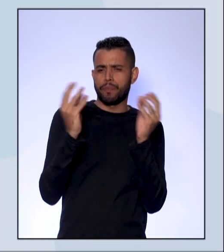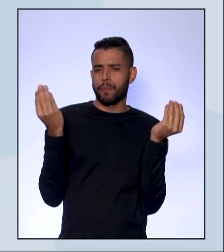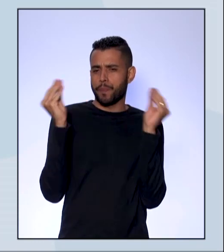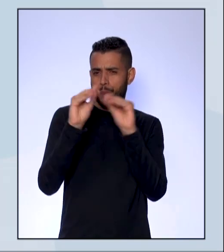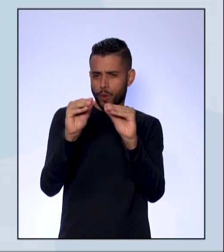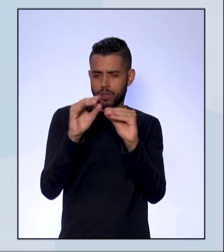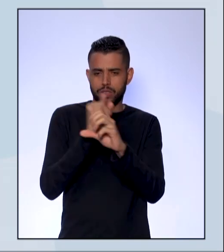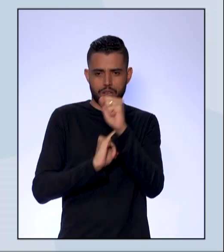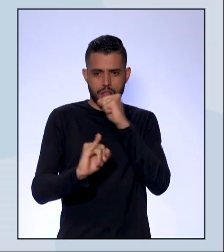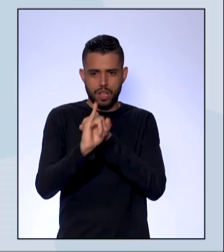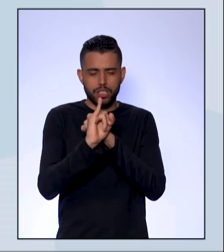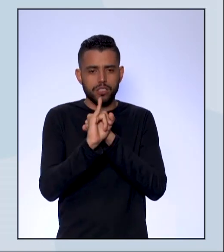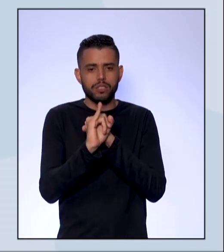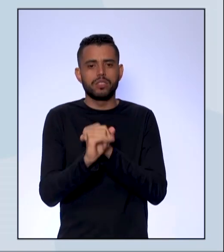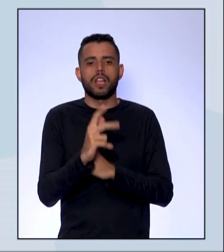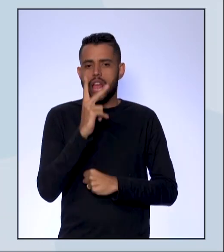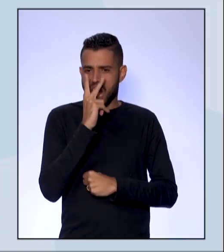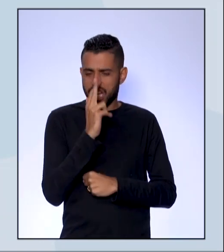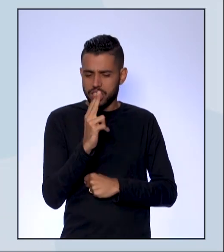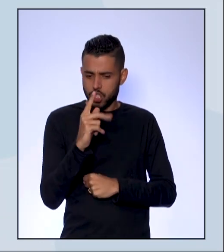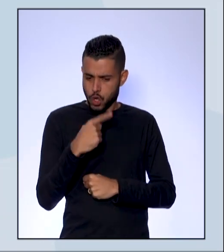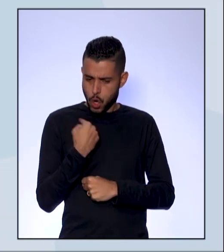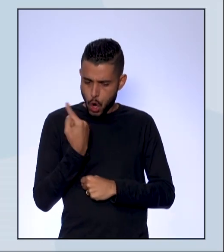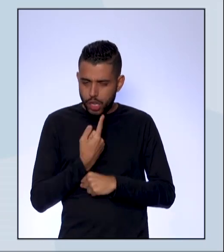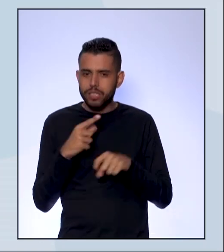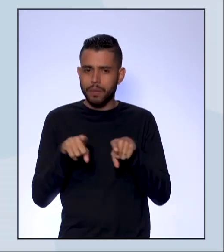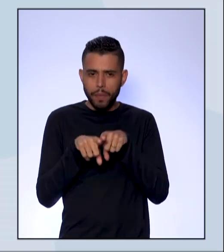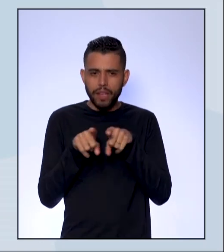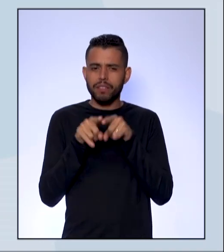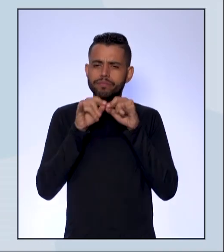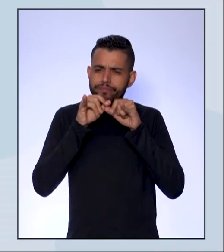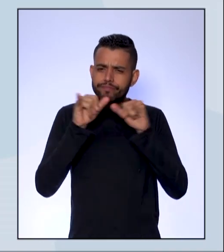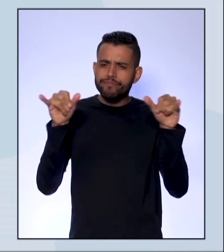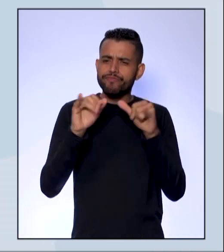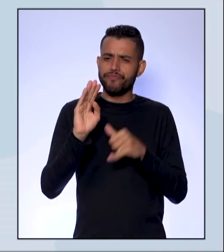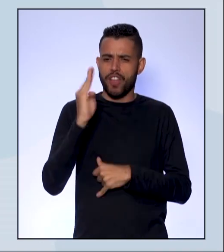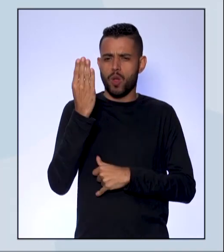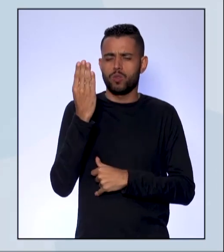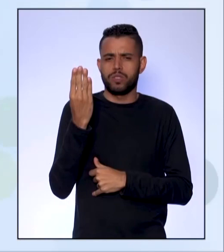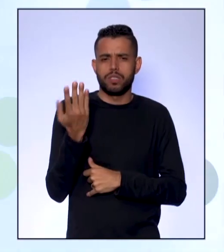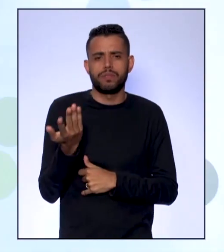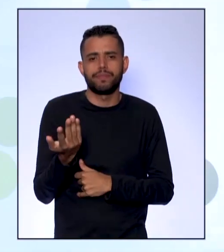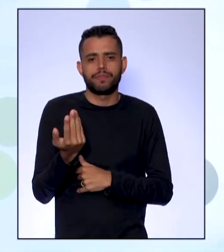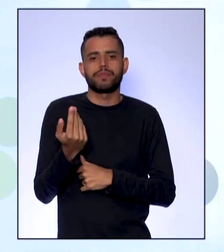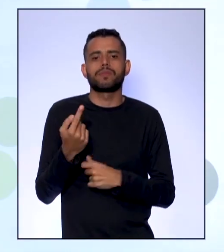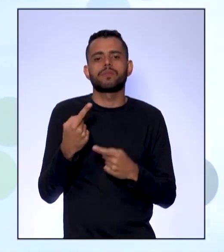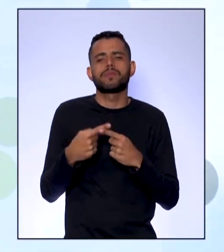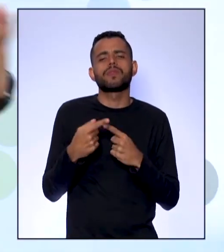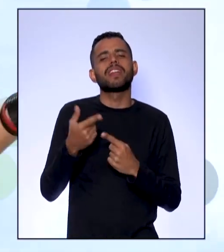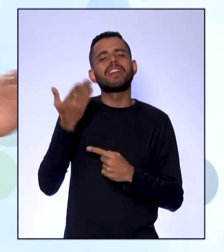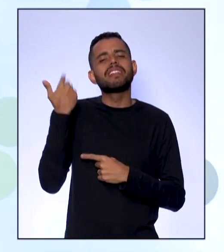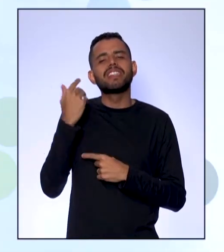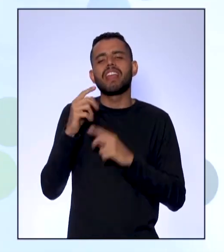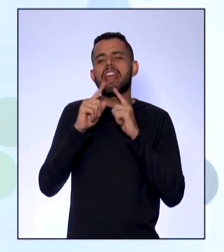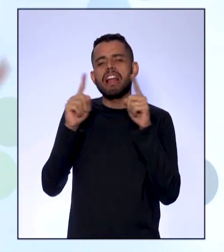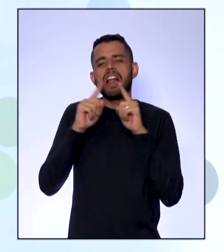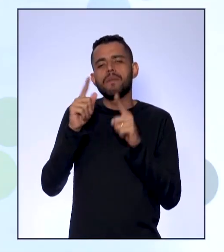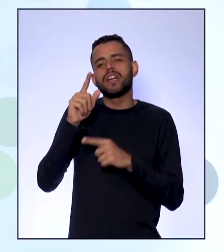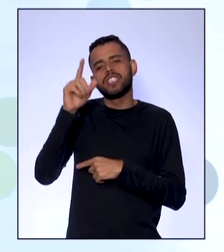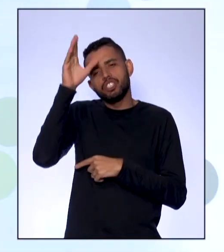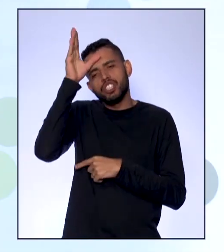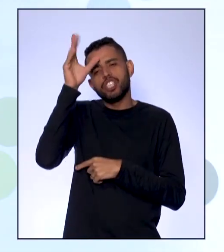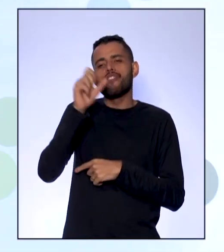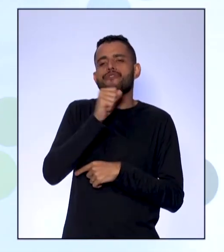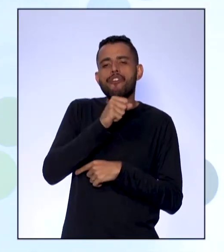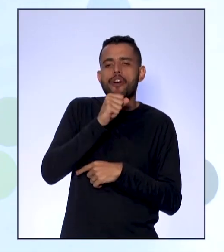pode considerar que nós também estamos espalhando fake news? Que às vezes a gente fica reclamando lá, como eu falei antes, da tia, da avó, da mãe que manda notícias